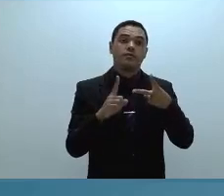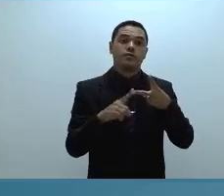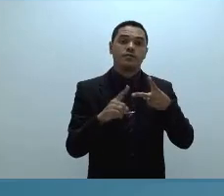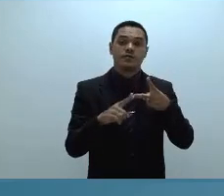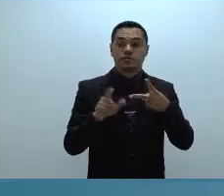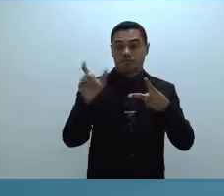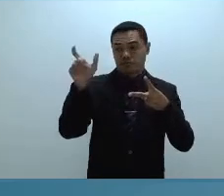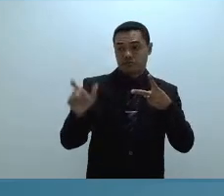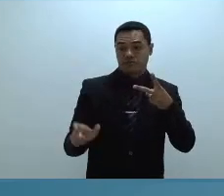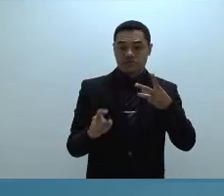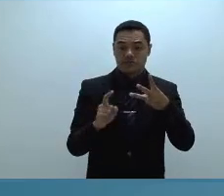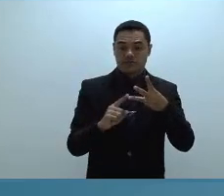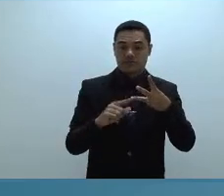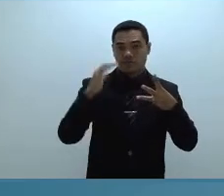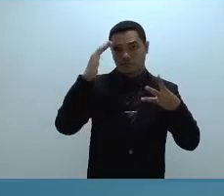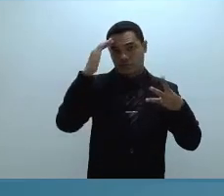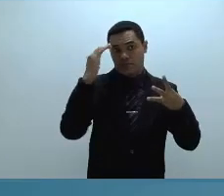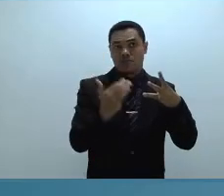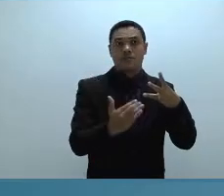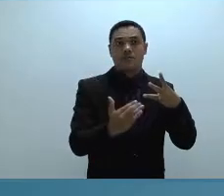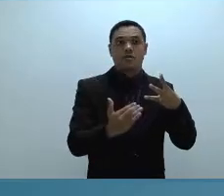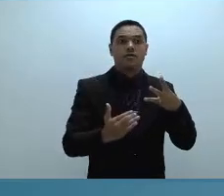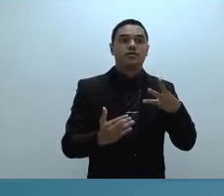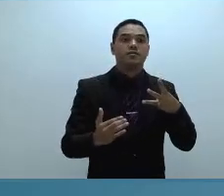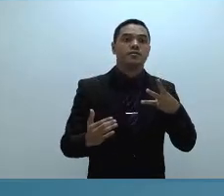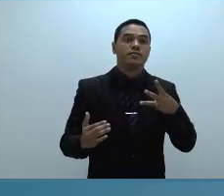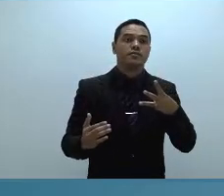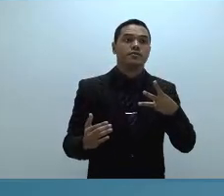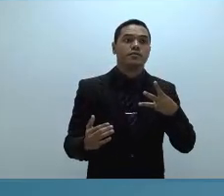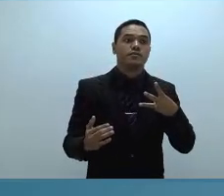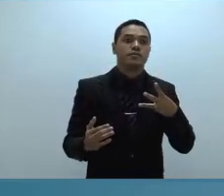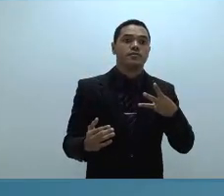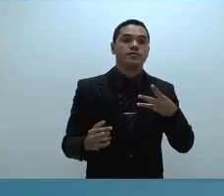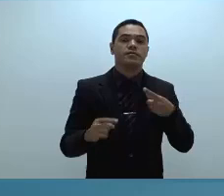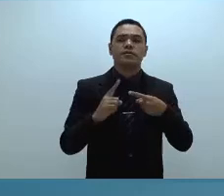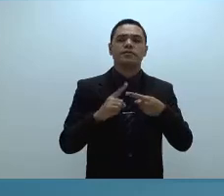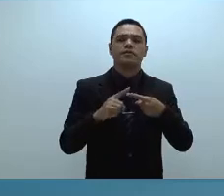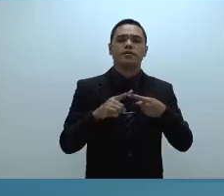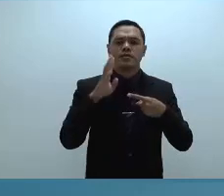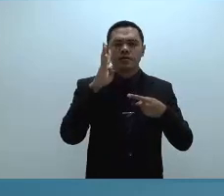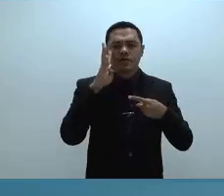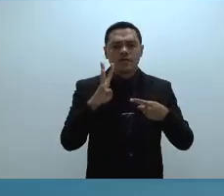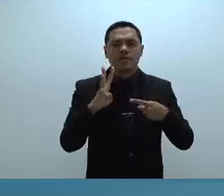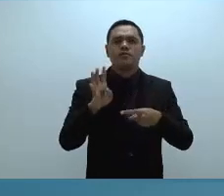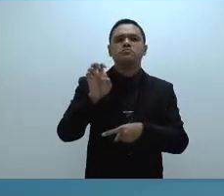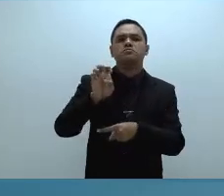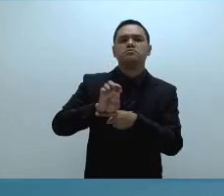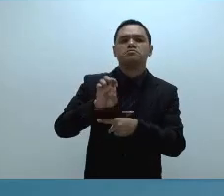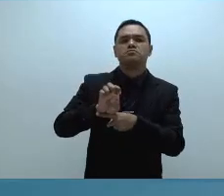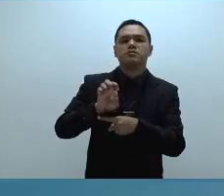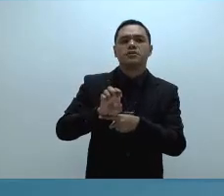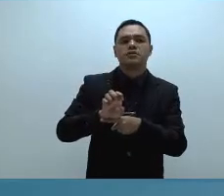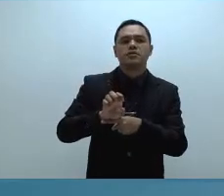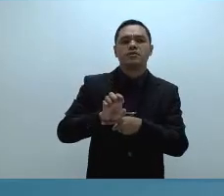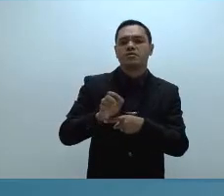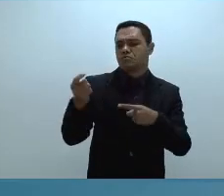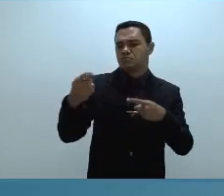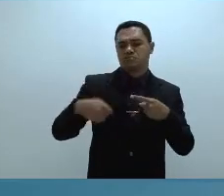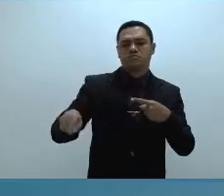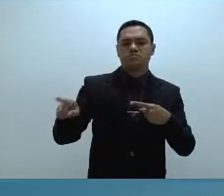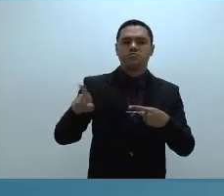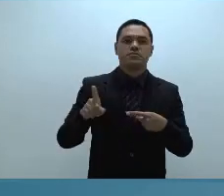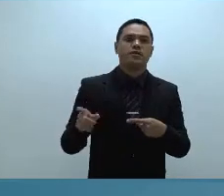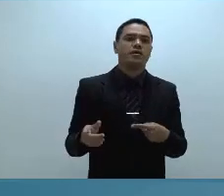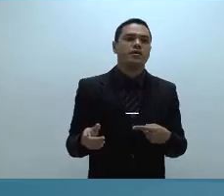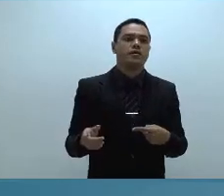subordinação. O interesse do Estado, nesse caso, não prevalece.